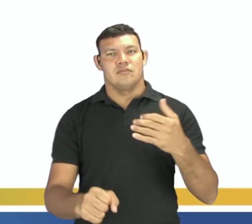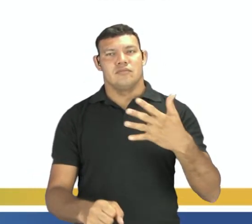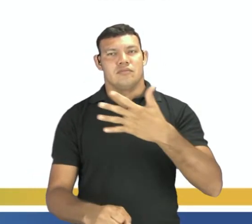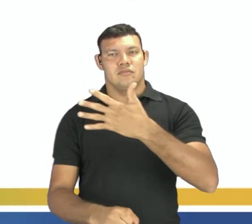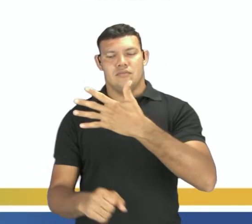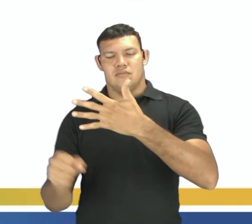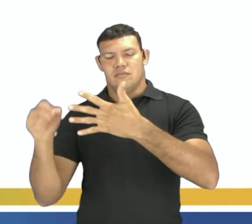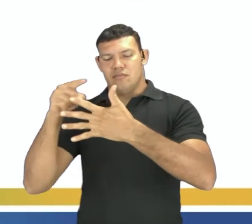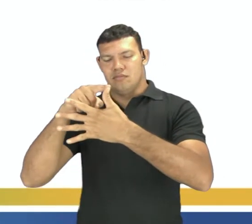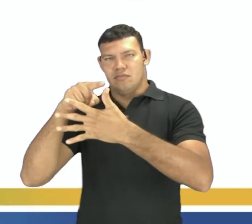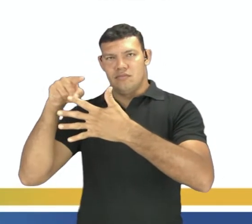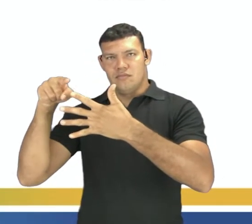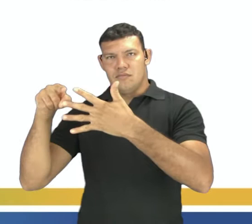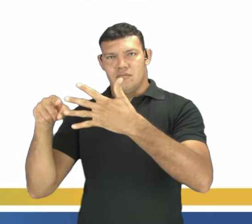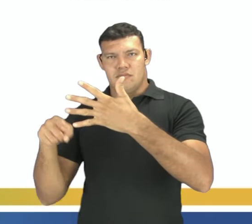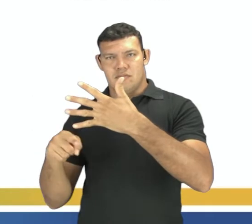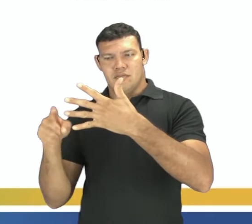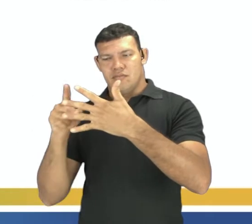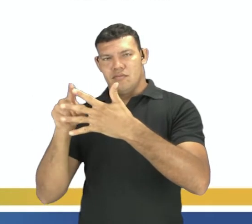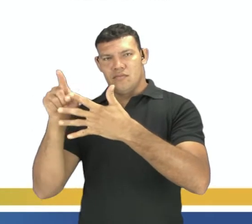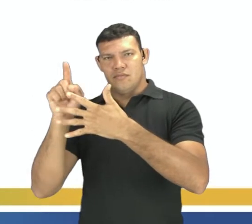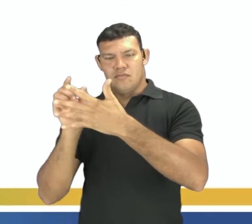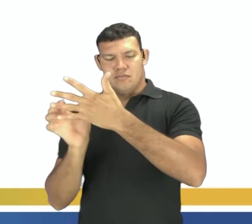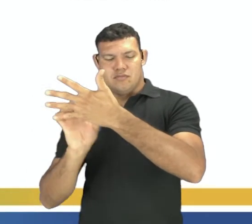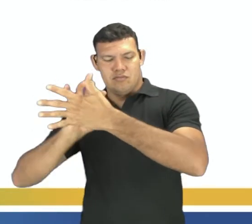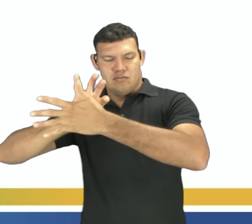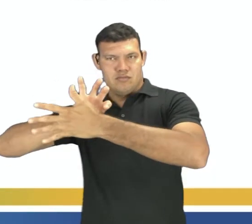os dendritos e os axônios, e os